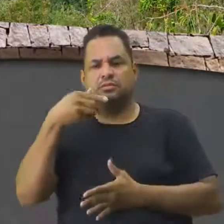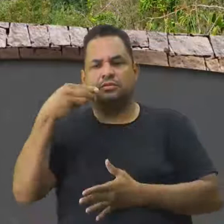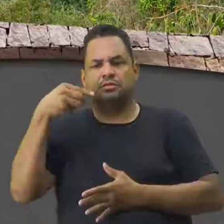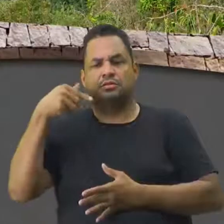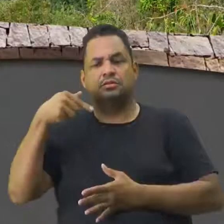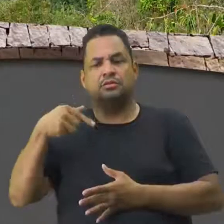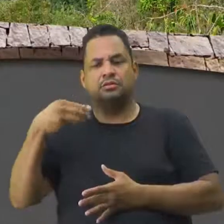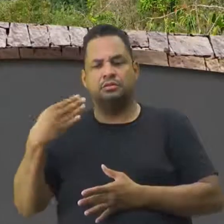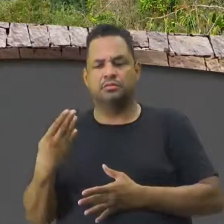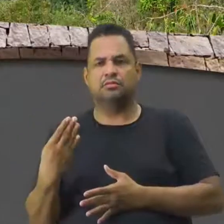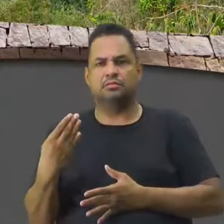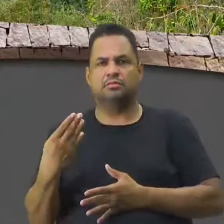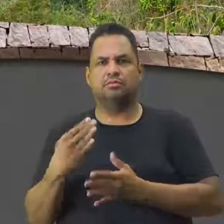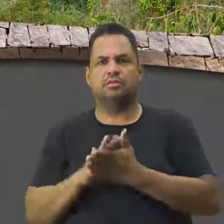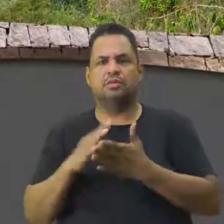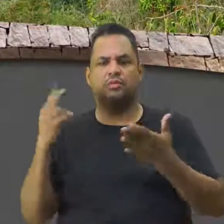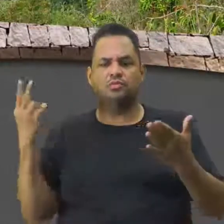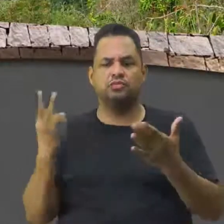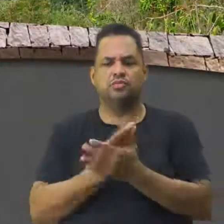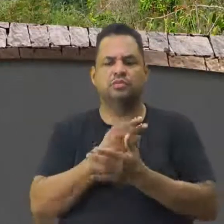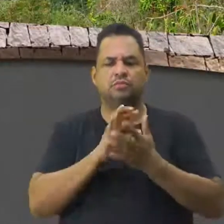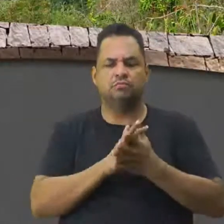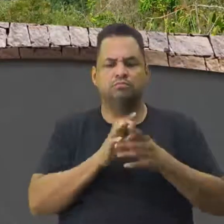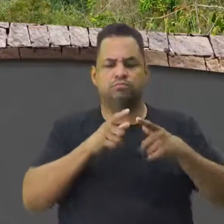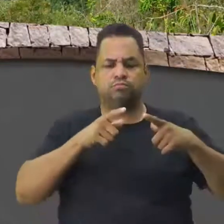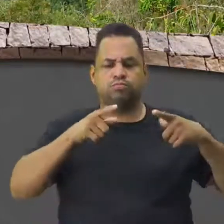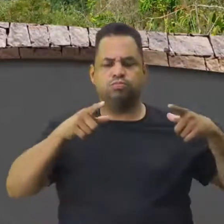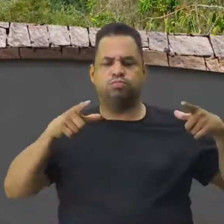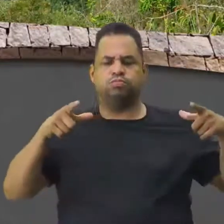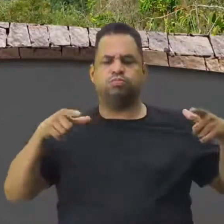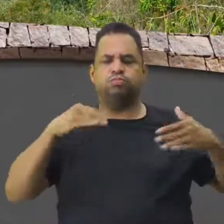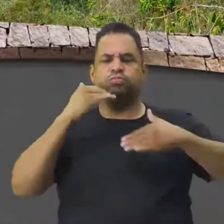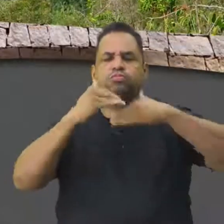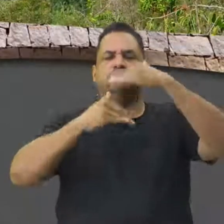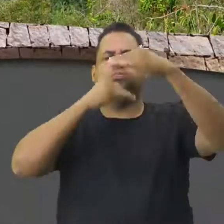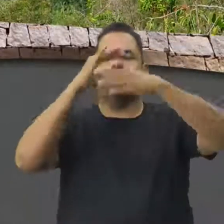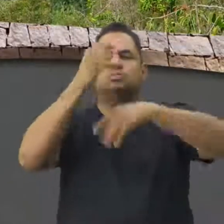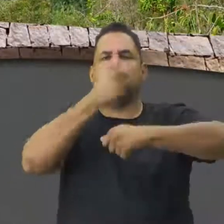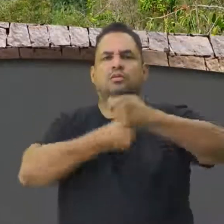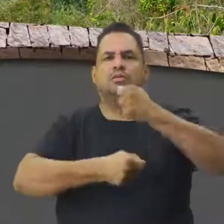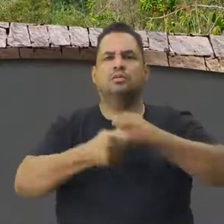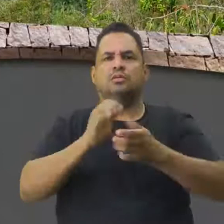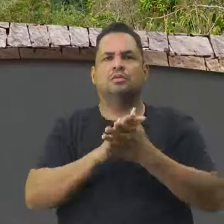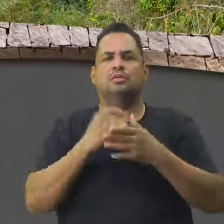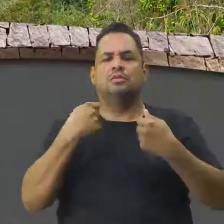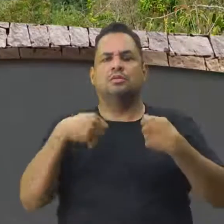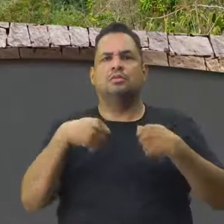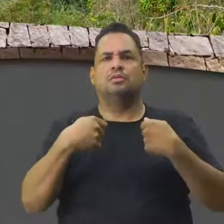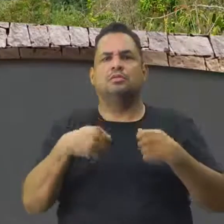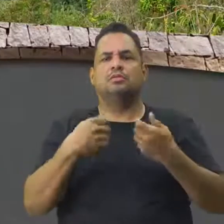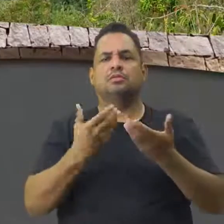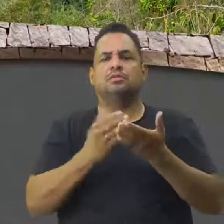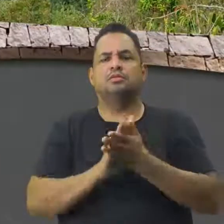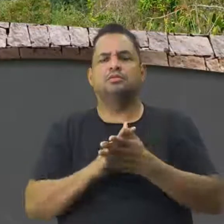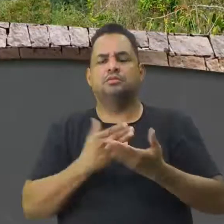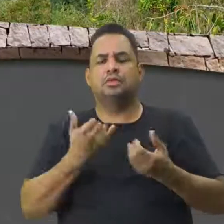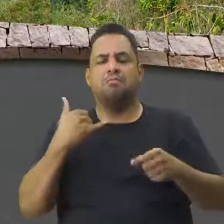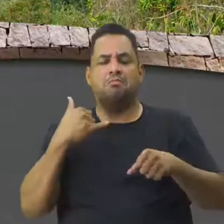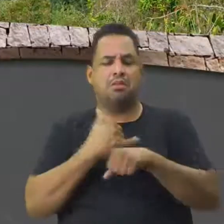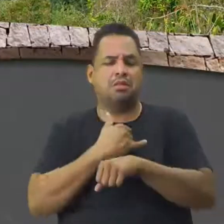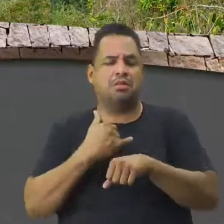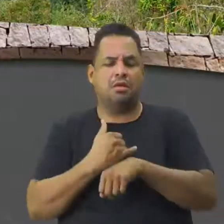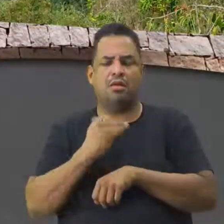74, ocorreu um grande crescimento econômico no Brasil e que precisava de muita cassiterita.